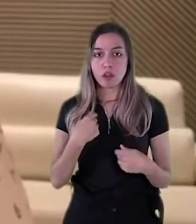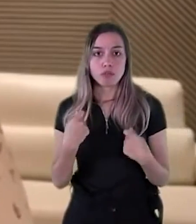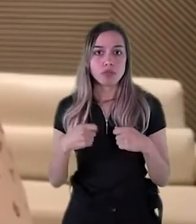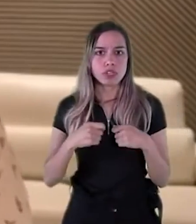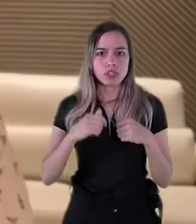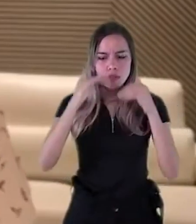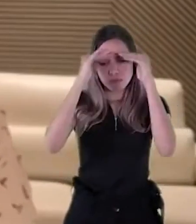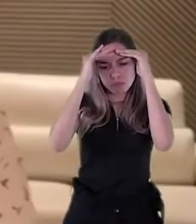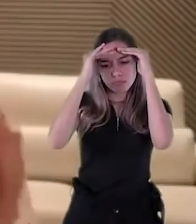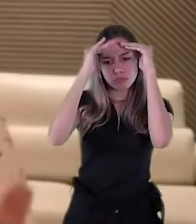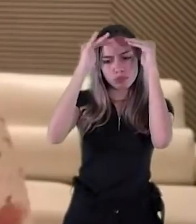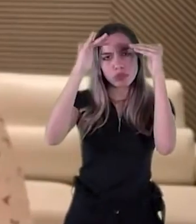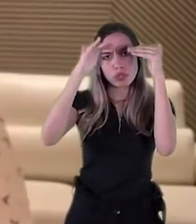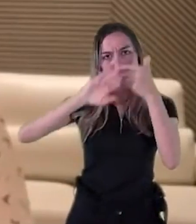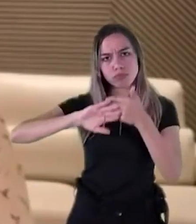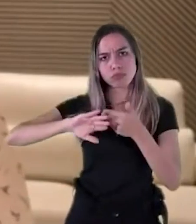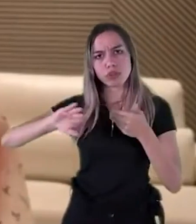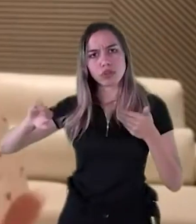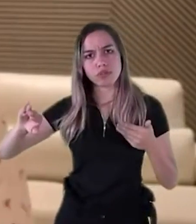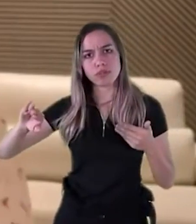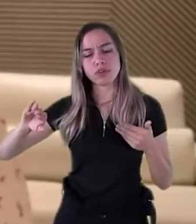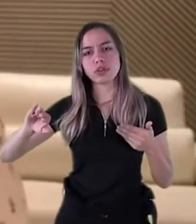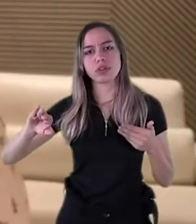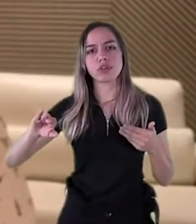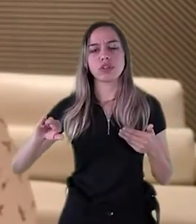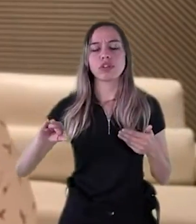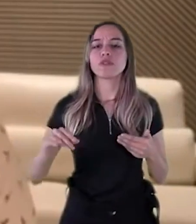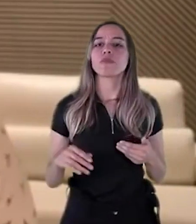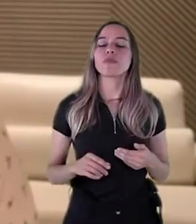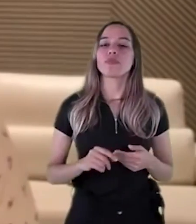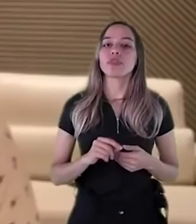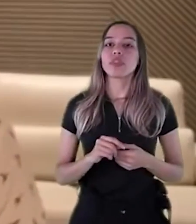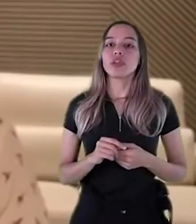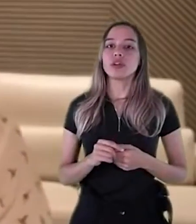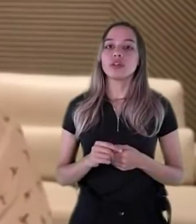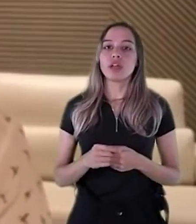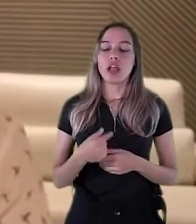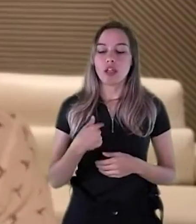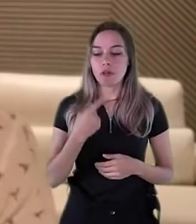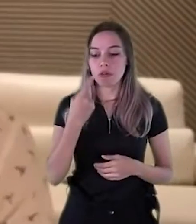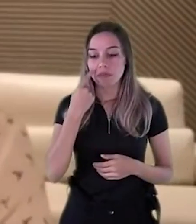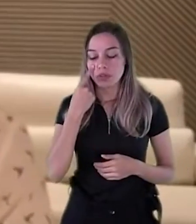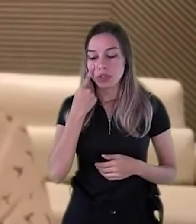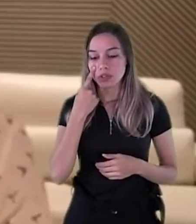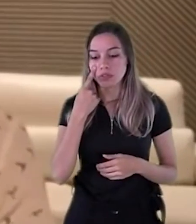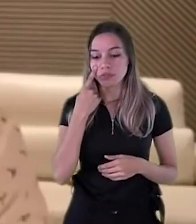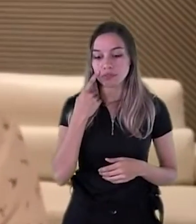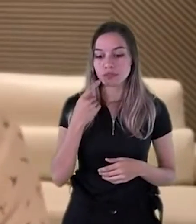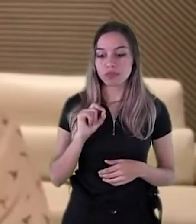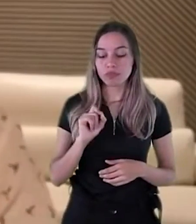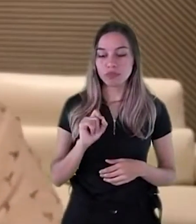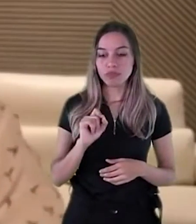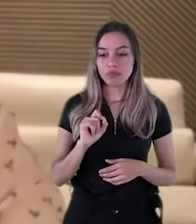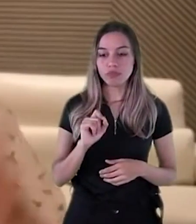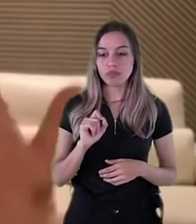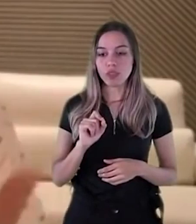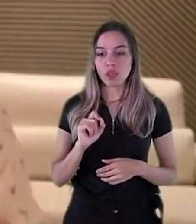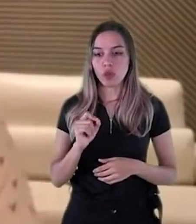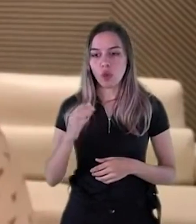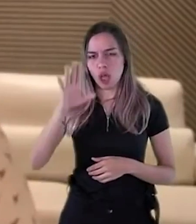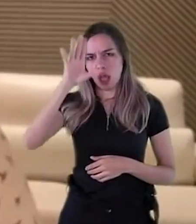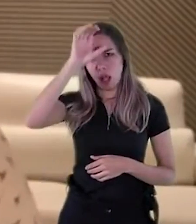bons resultados com algumas situações, algumas realidades. O conhecimento é uma delas. O conhecimento, a leitura,